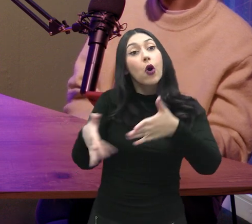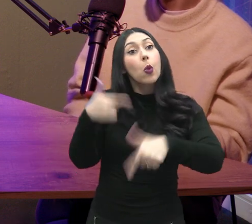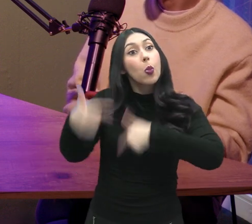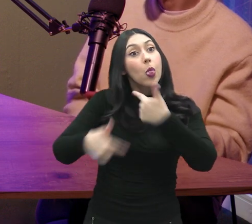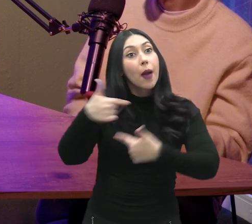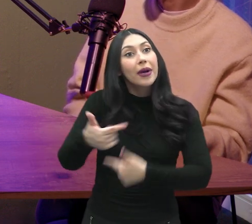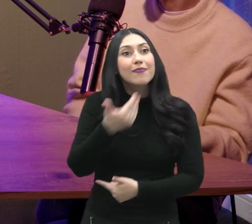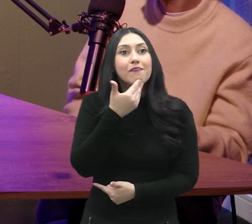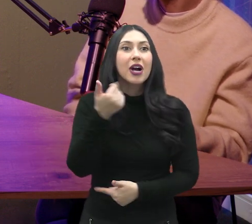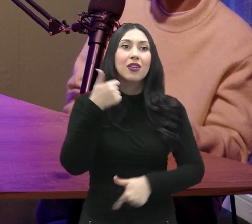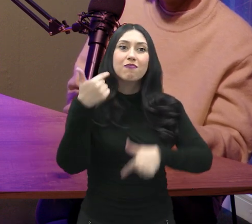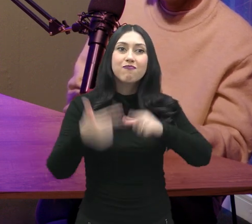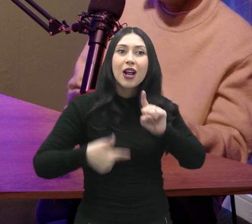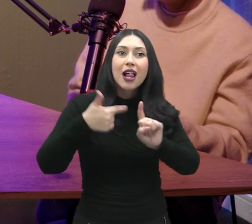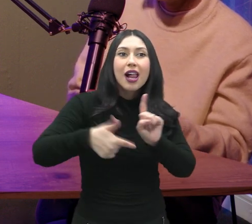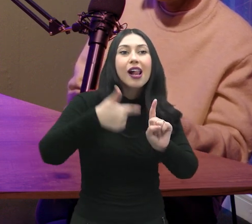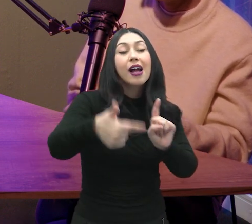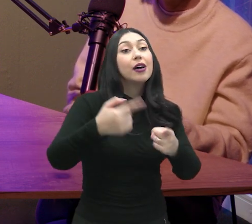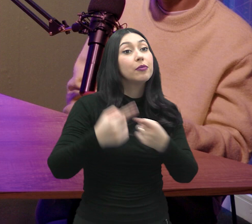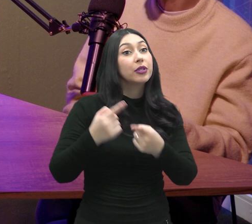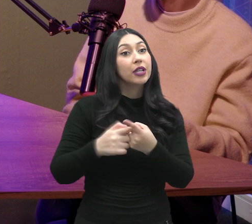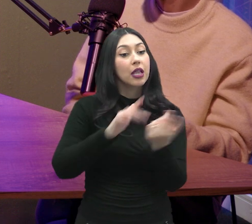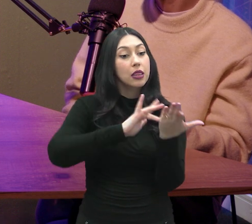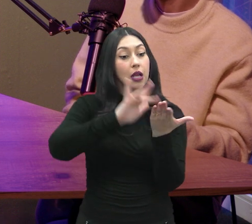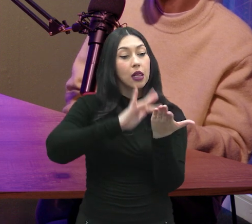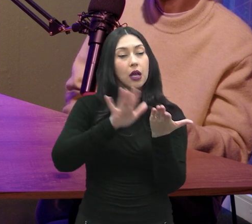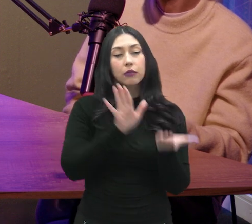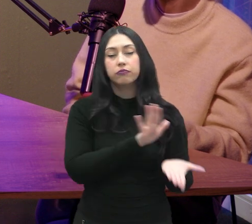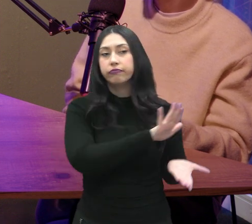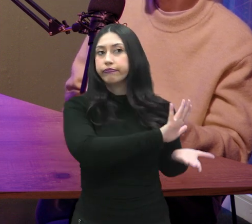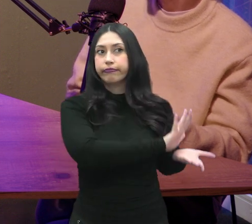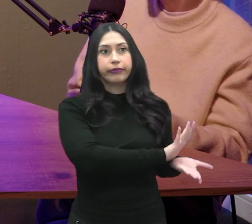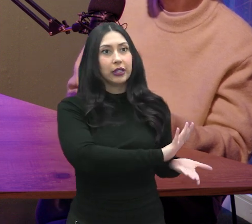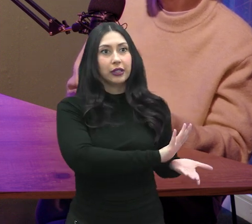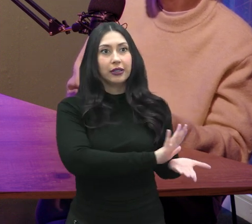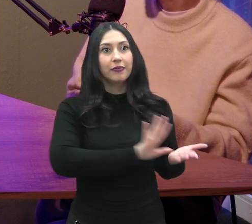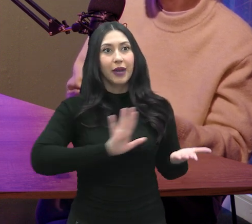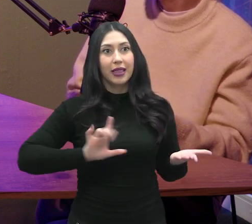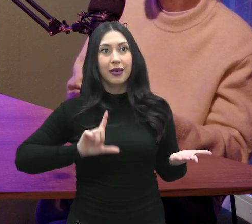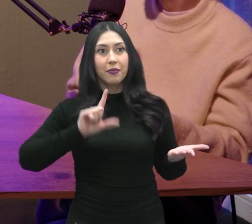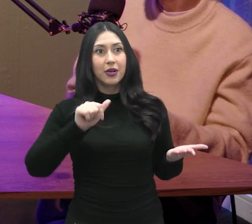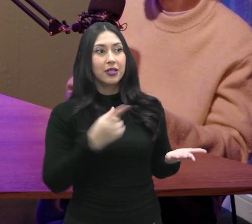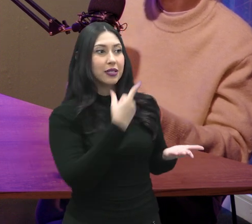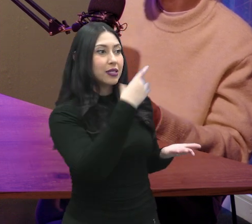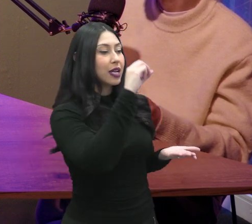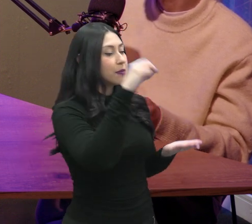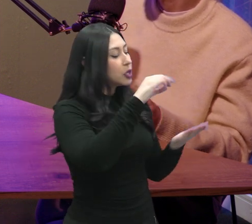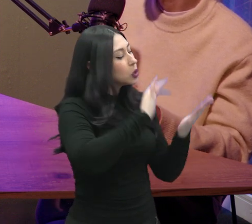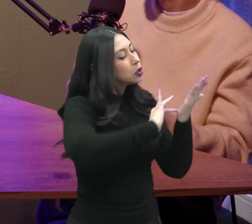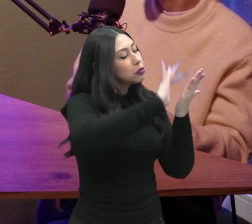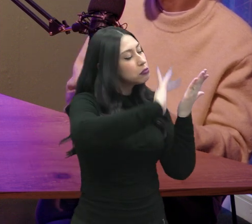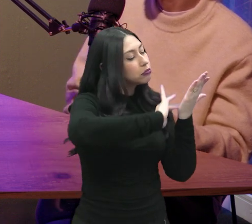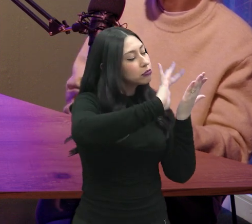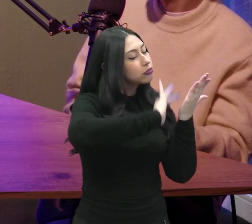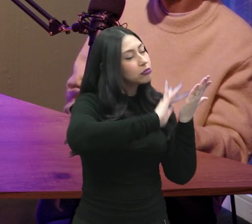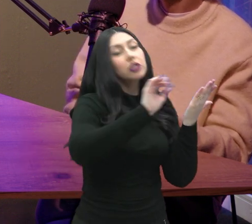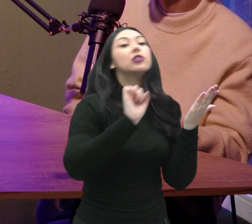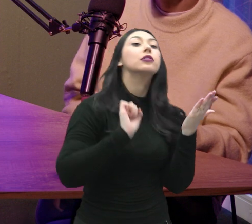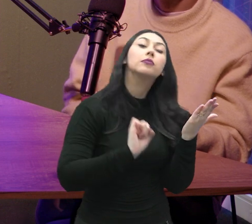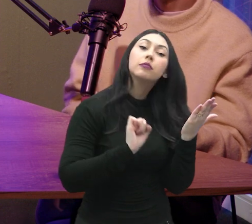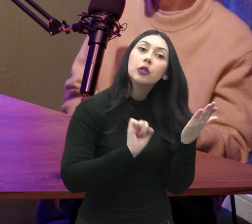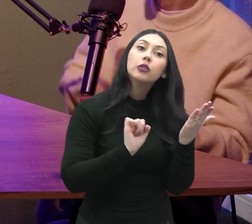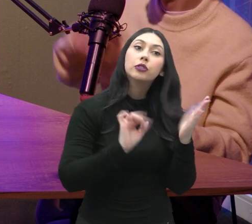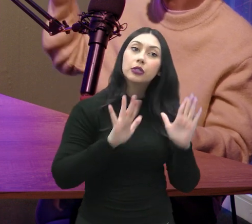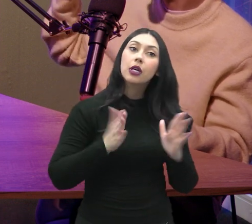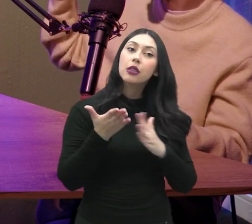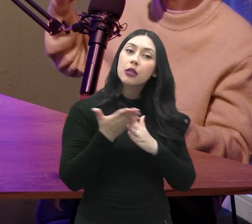é super produtivo, porque daí você, por exemplo, para de mexer no celular, e daí nesses 10 minutinhos que você tem, você olha o celular, vê se chegou alguma